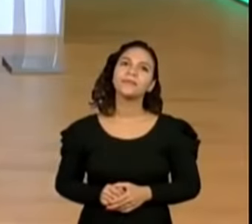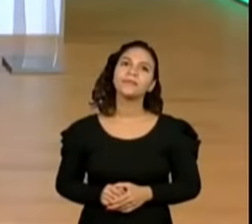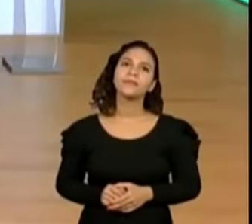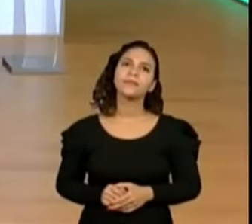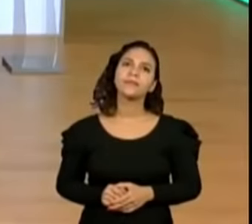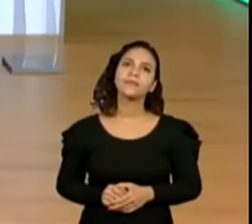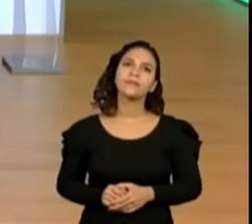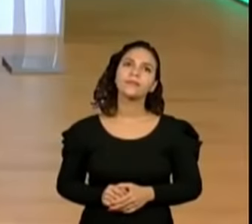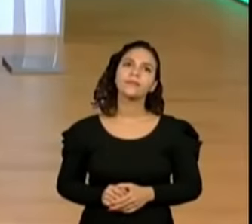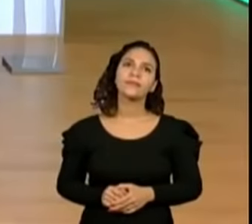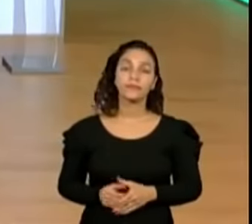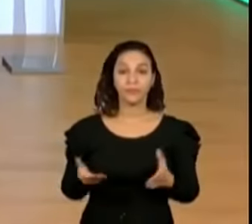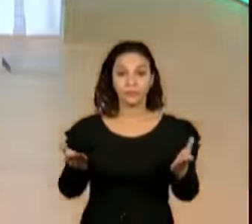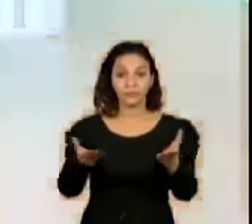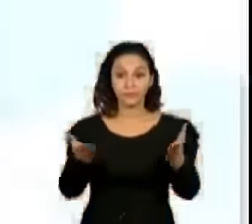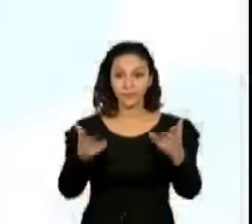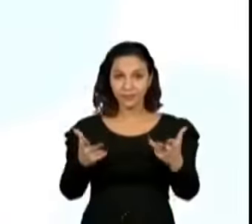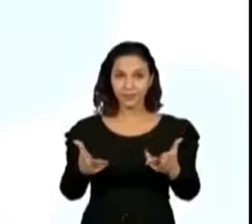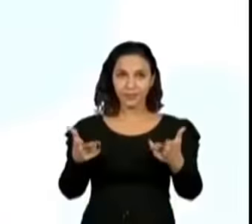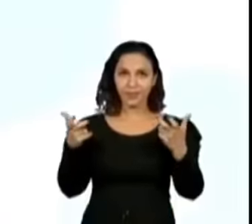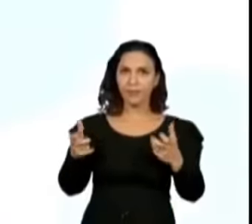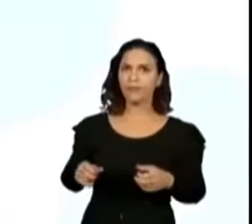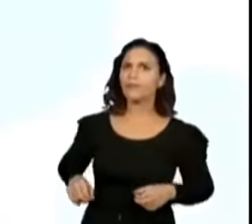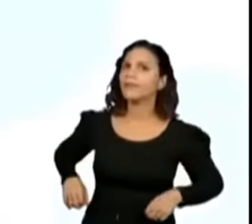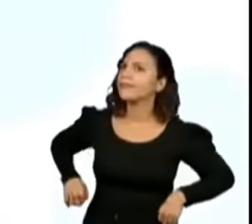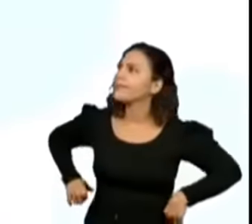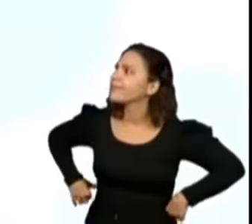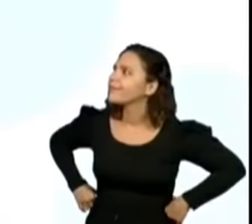gente lá. Vai observar. Ó! Oh!